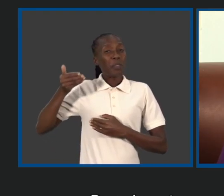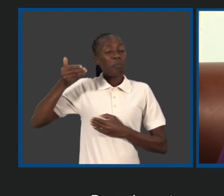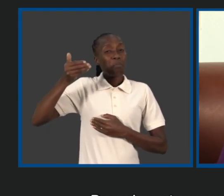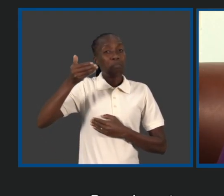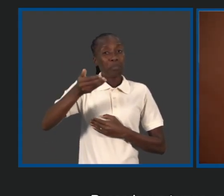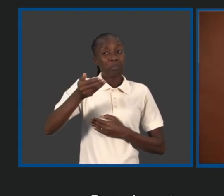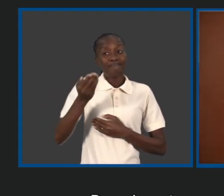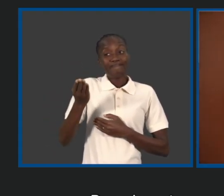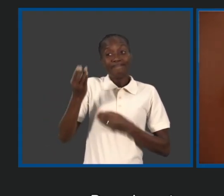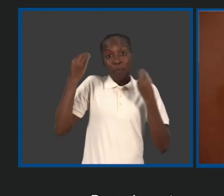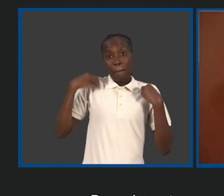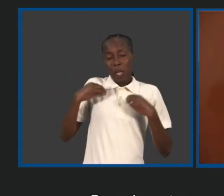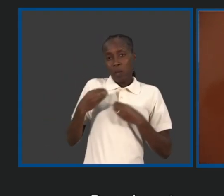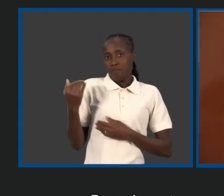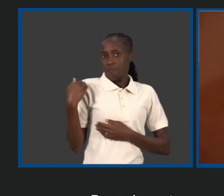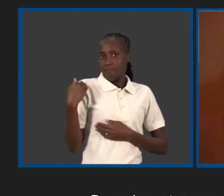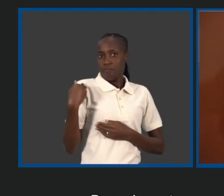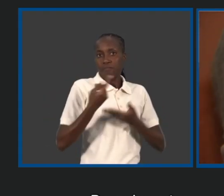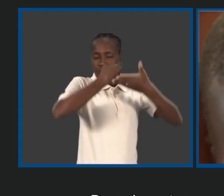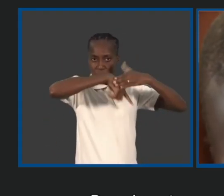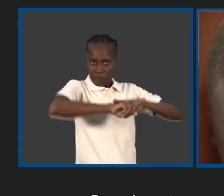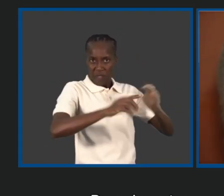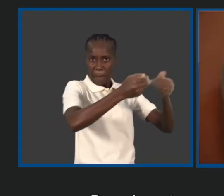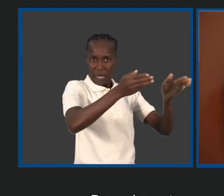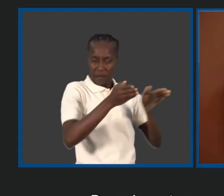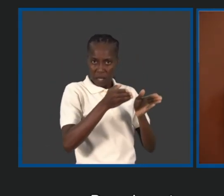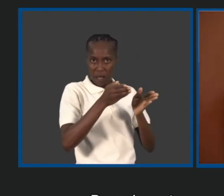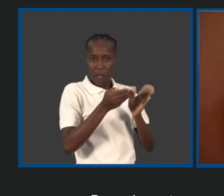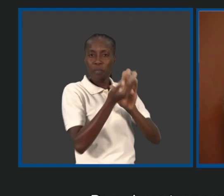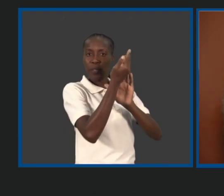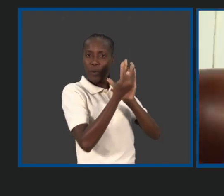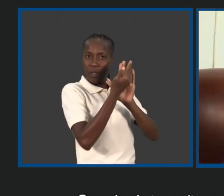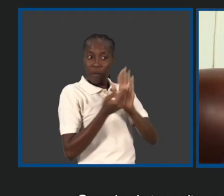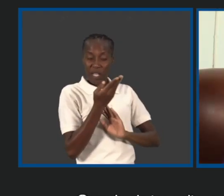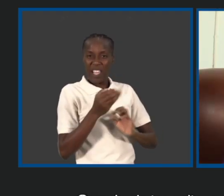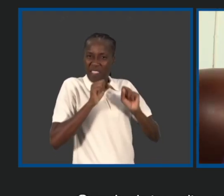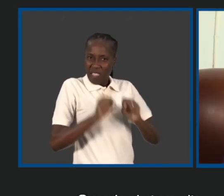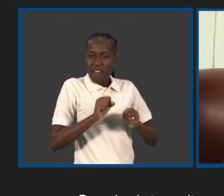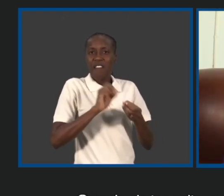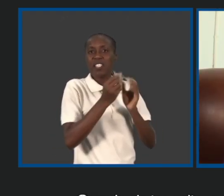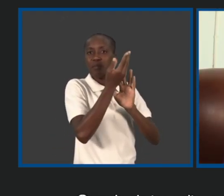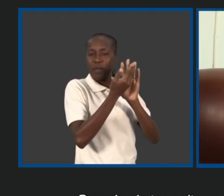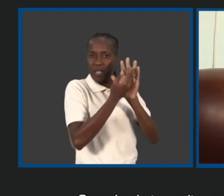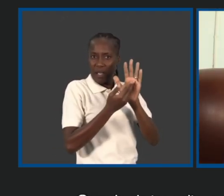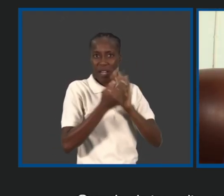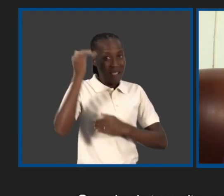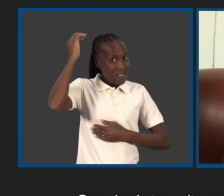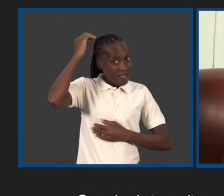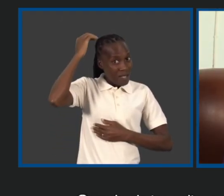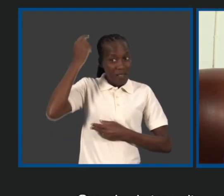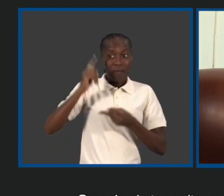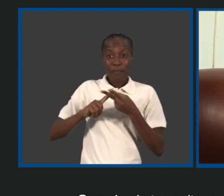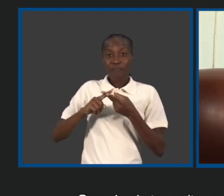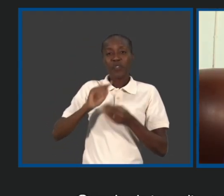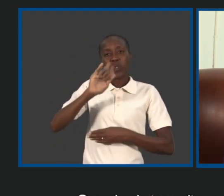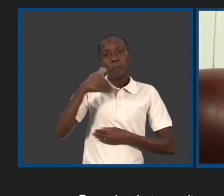Passado um tempo, nos mandaram para a sala de operações, porque ela tinha que operar a cabeça. Chegou a vez de nos dar a alta, a cabeça